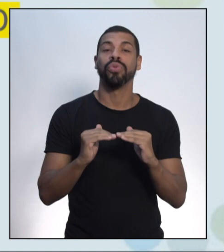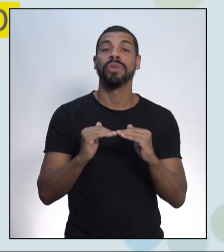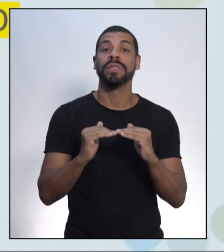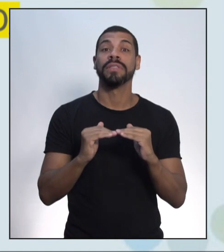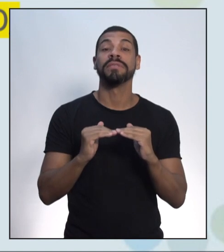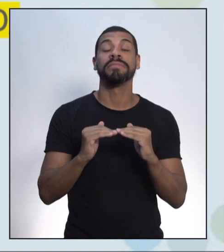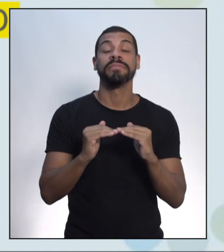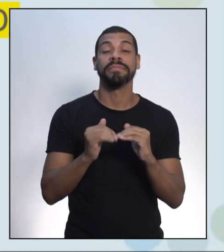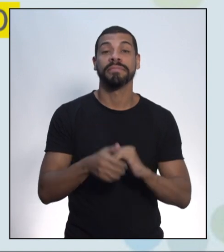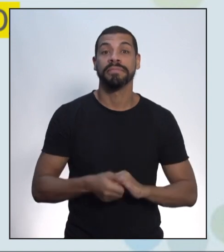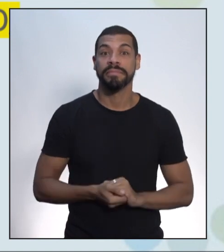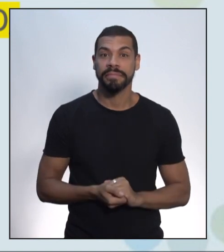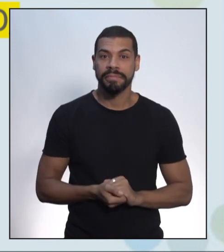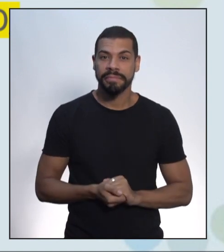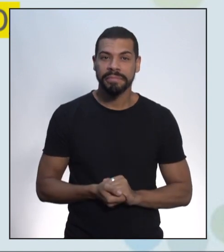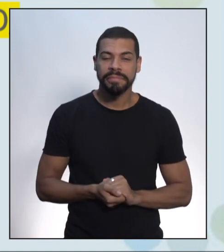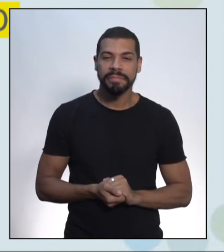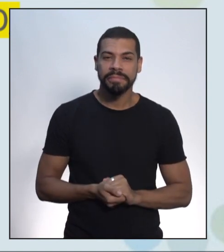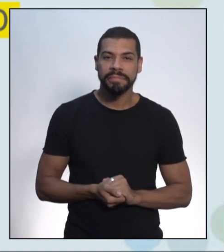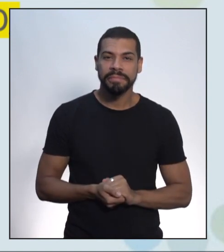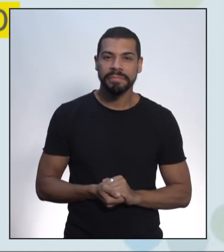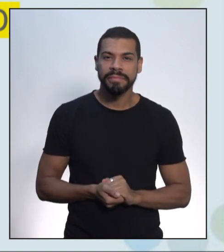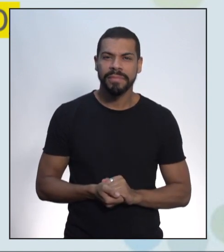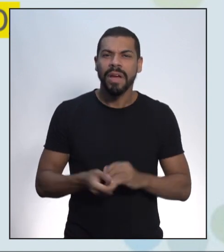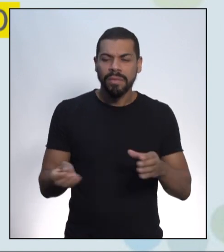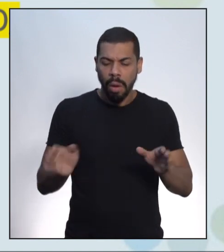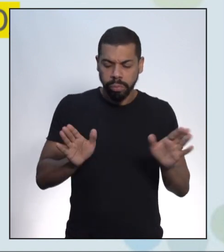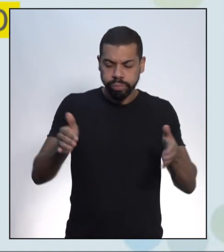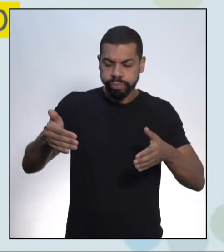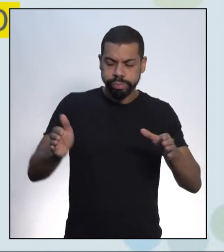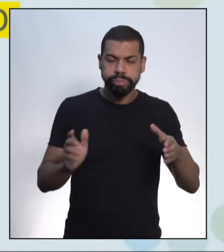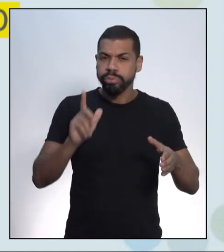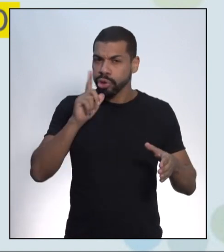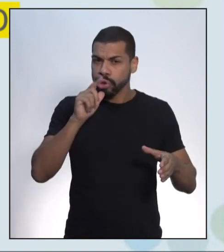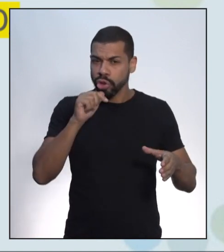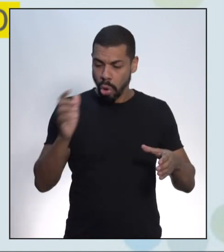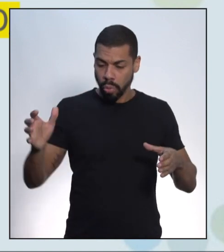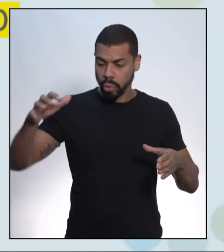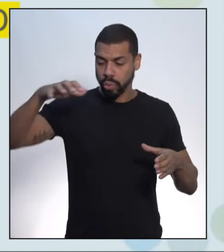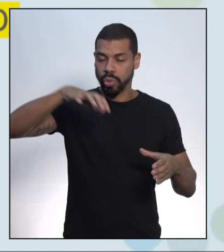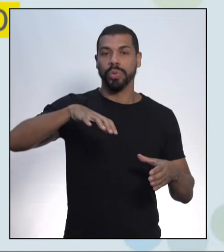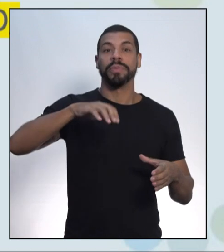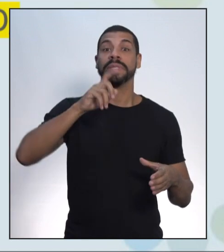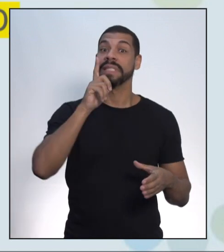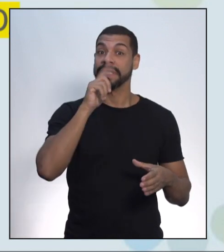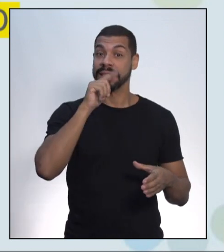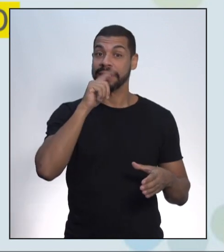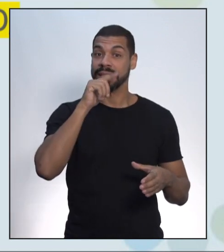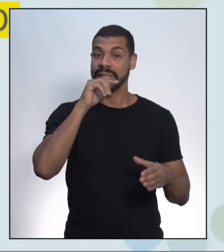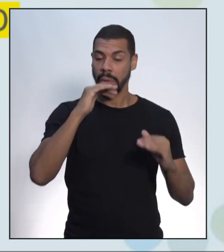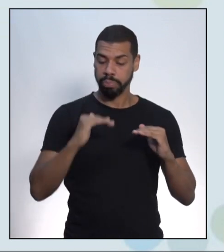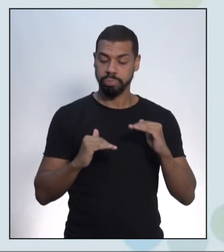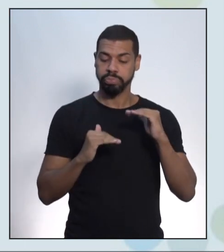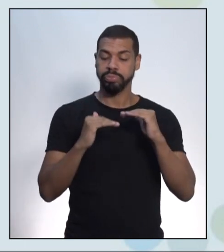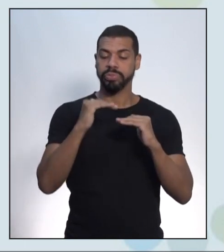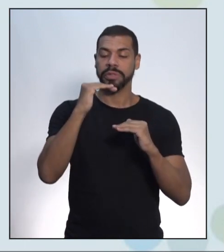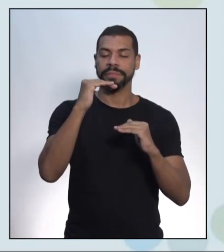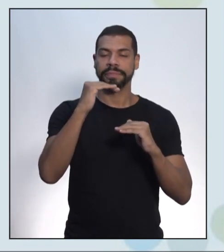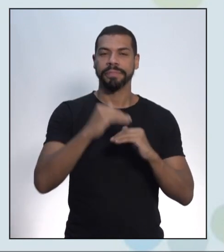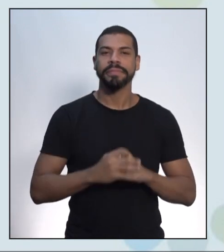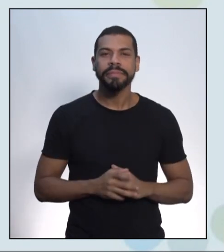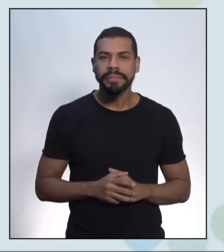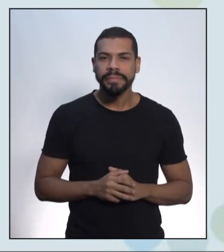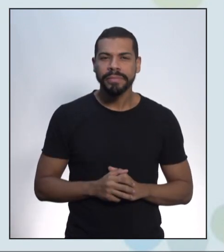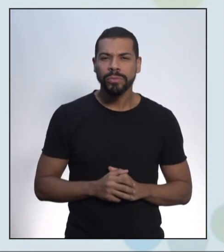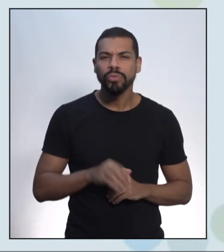vai ficar, né, dentro do tanque. E a água que vai sobressair da reação.